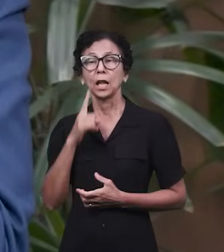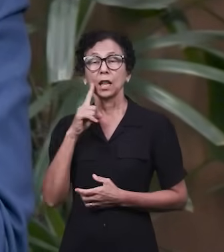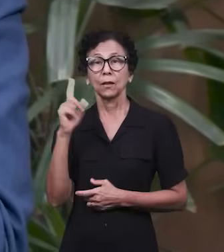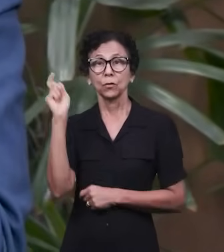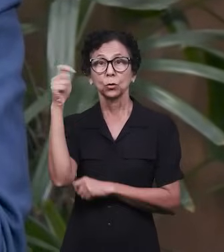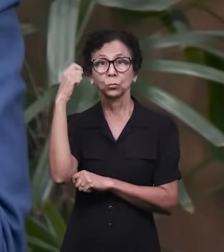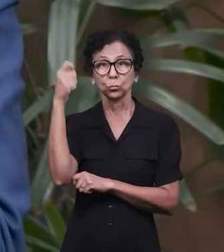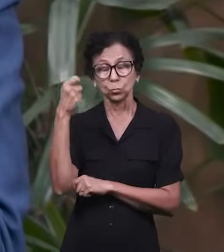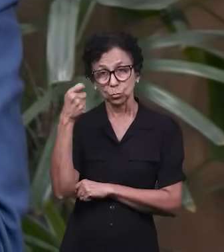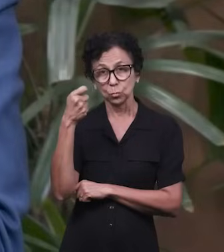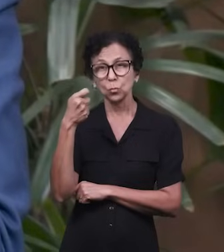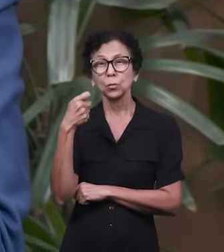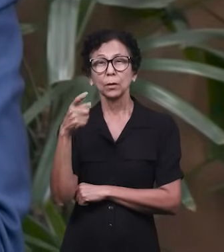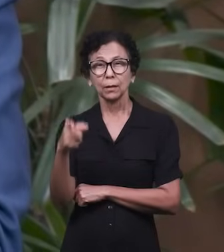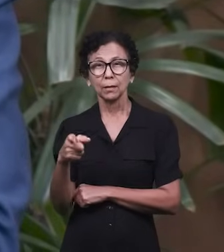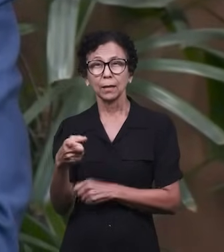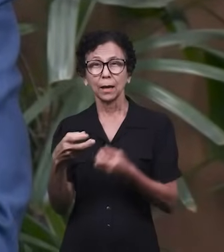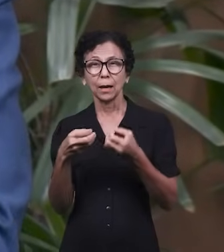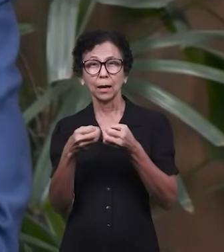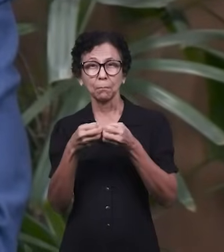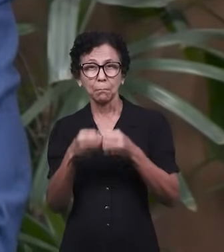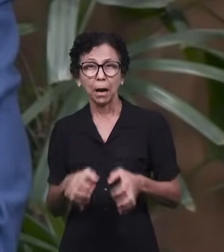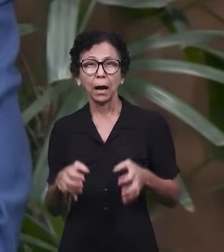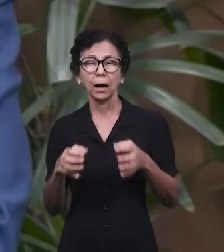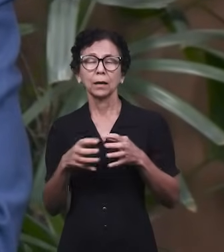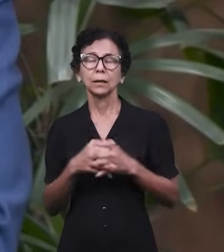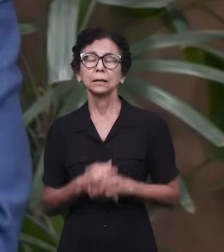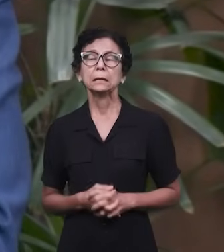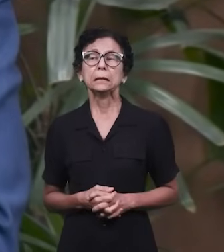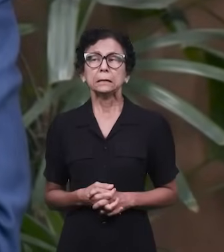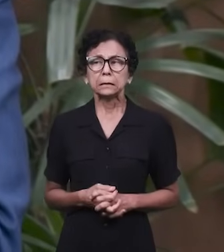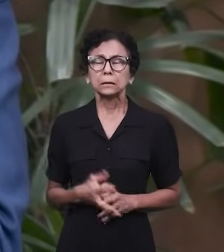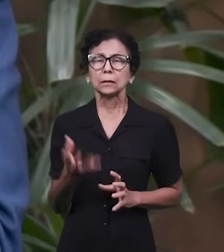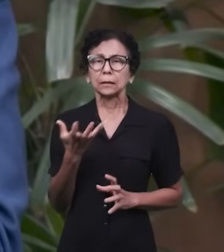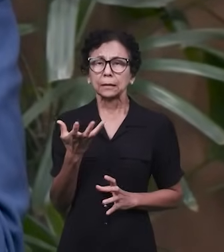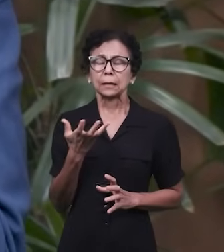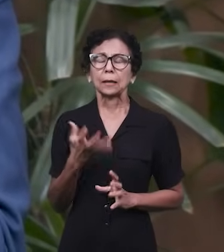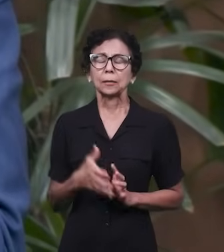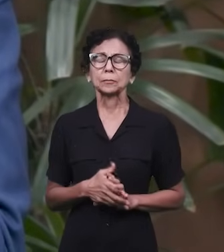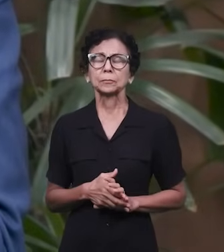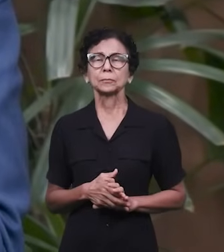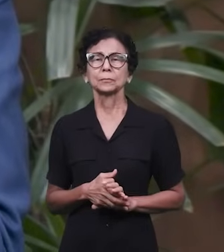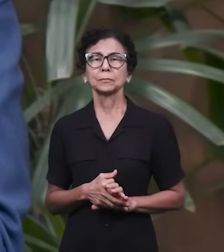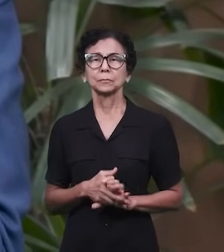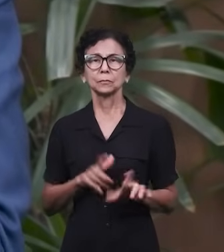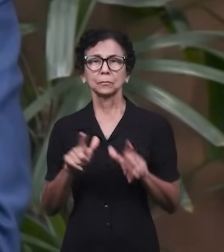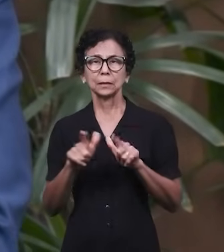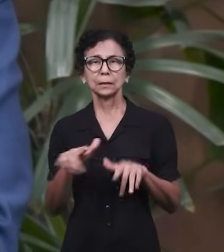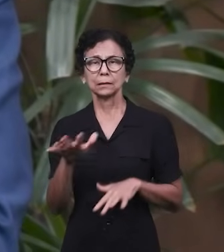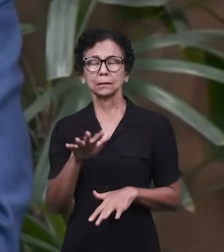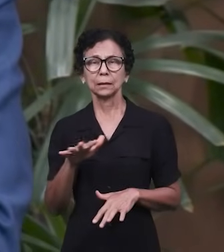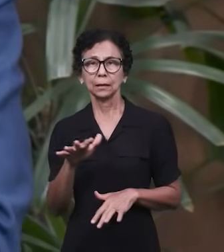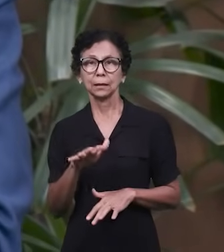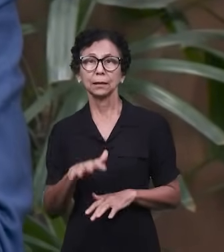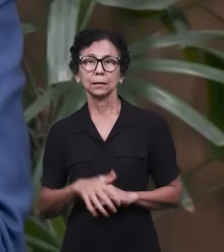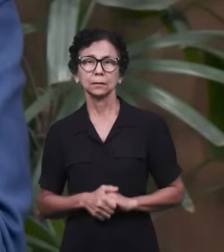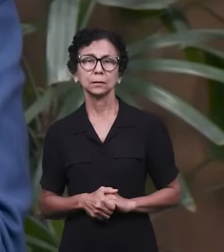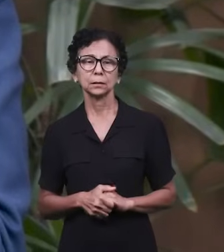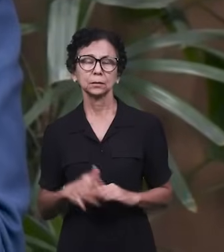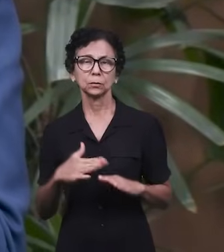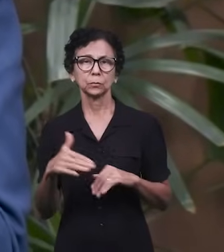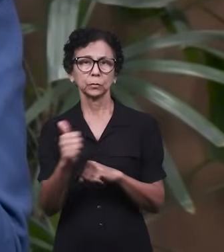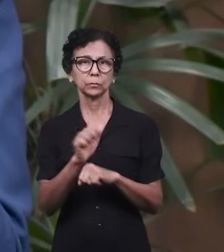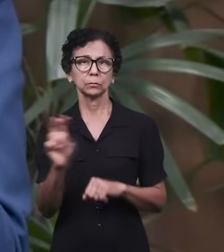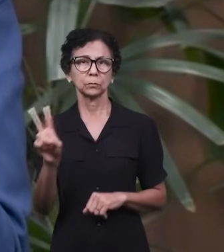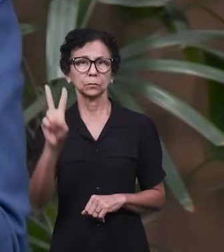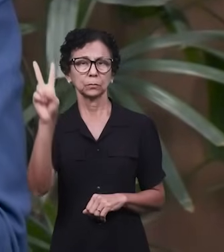uma bênção, né? Porque são profissões muito, muito valorizadas e que têm, né, a sua importância, e